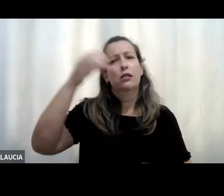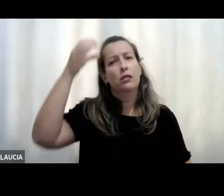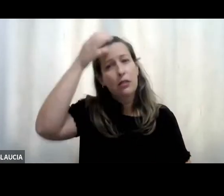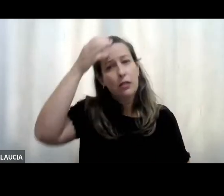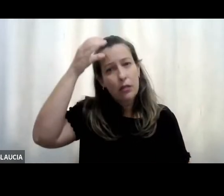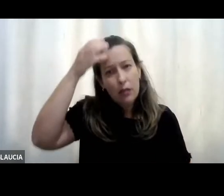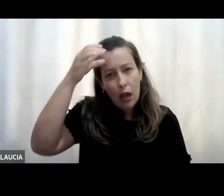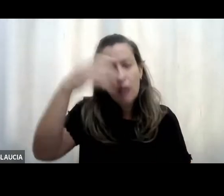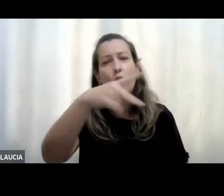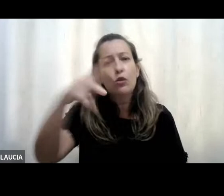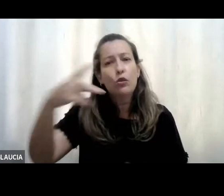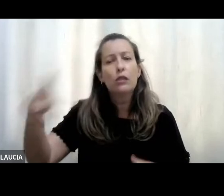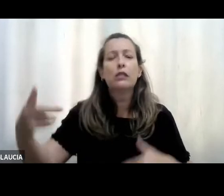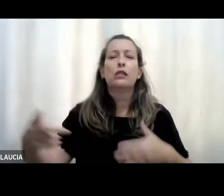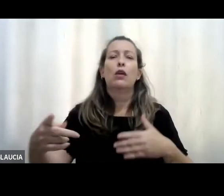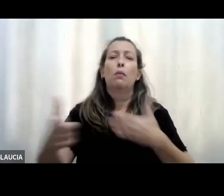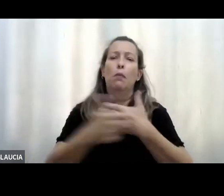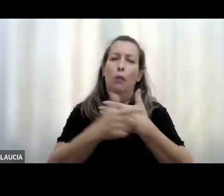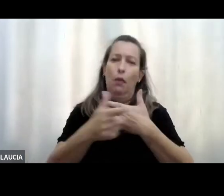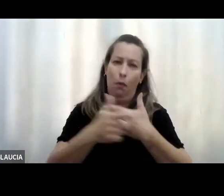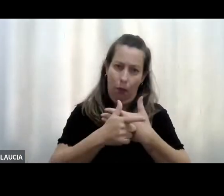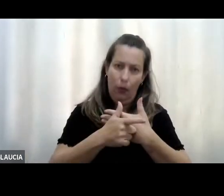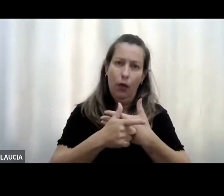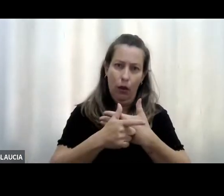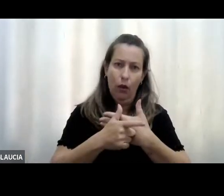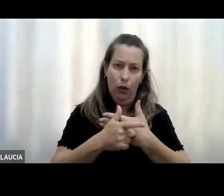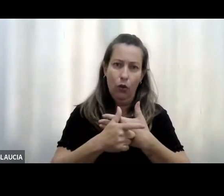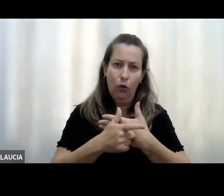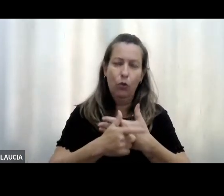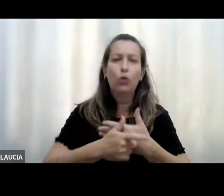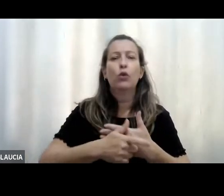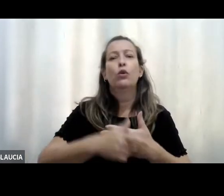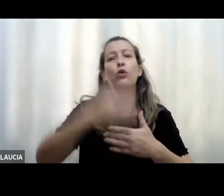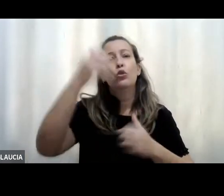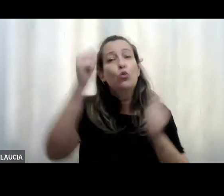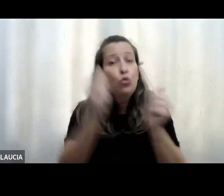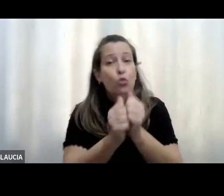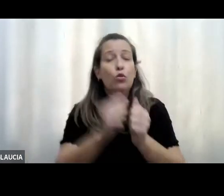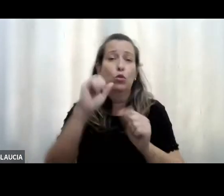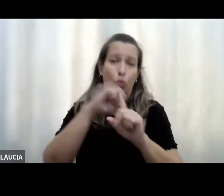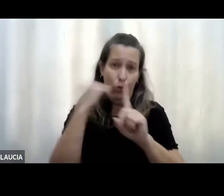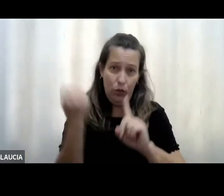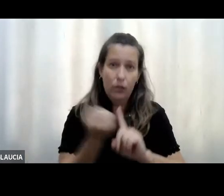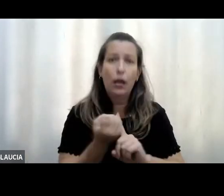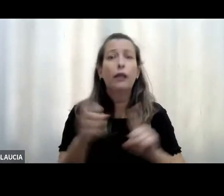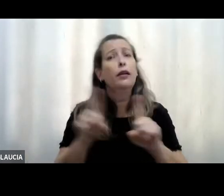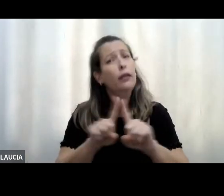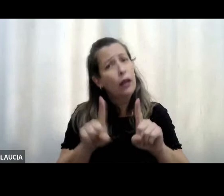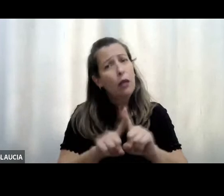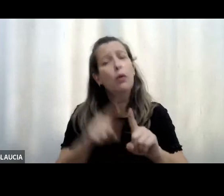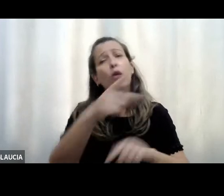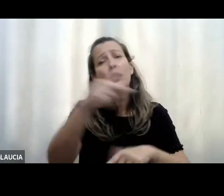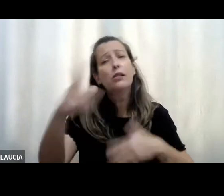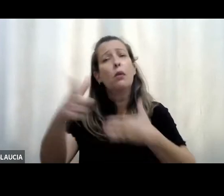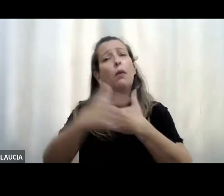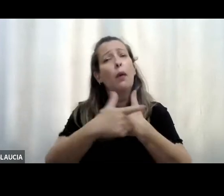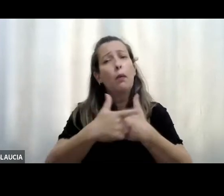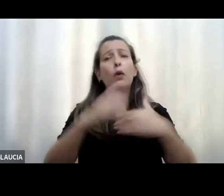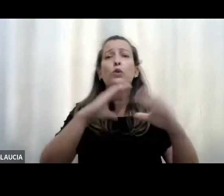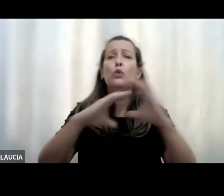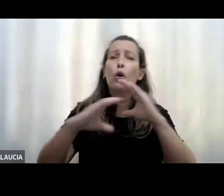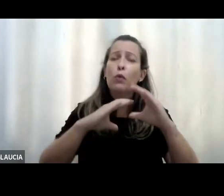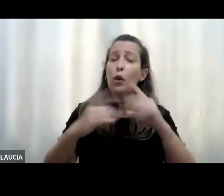papel diante da sociedade, inclusive do seu papel de comunicador, porque nesse momento